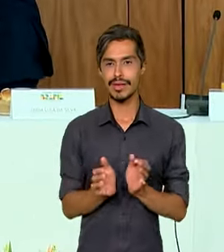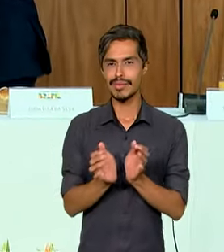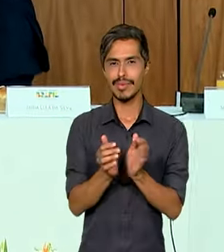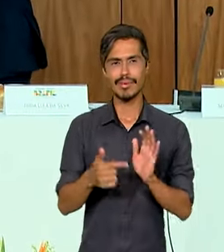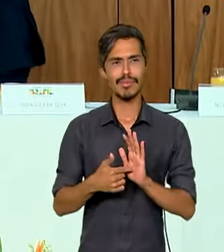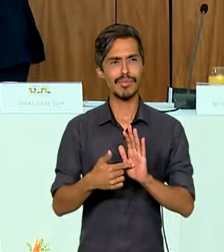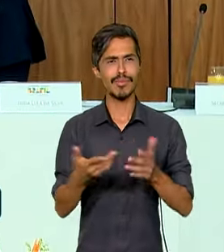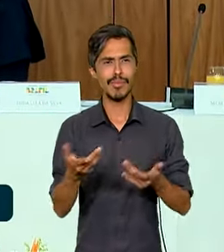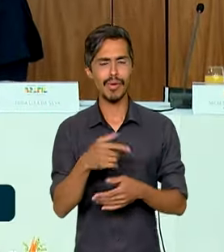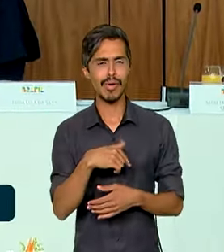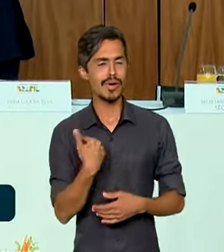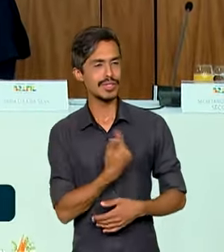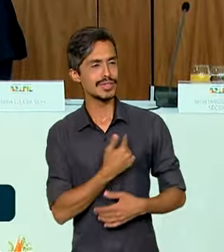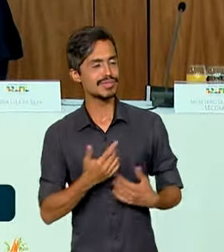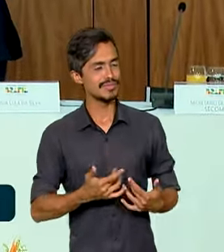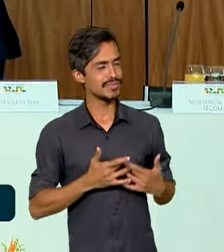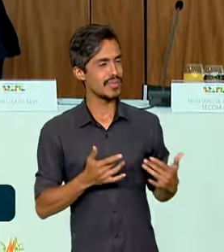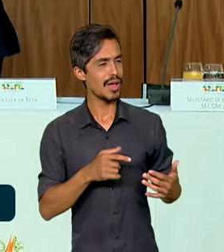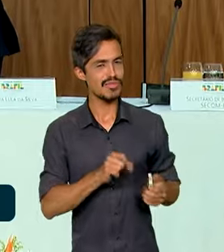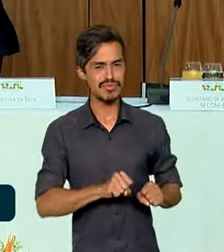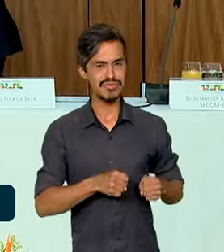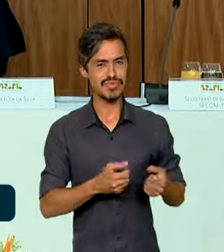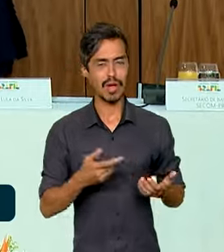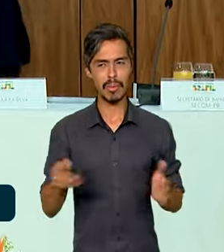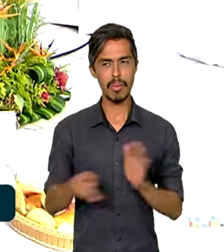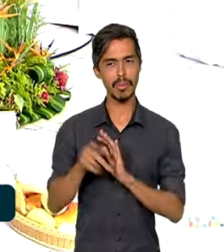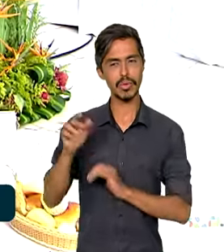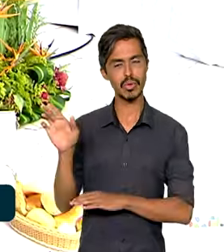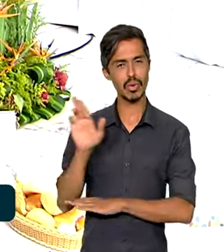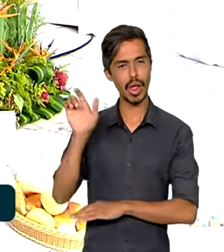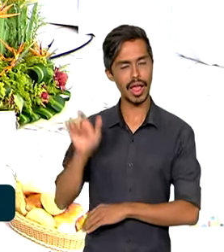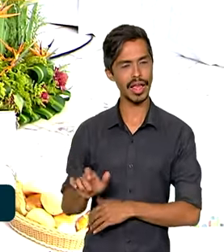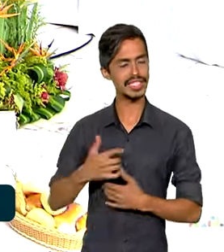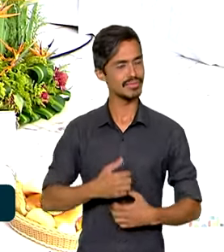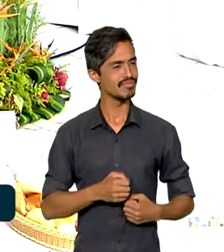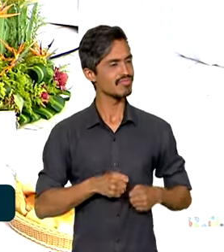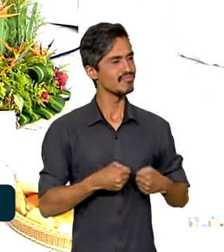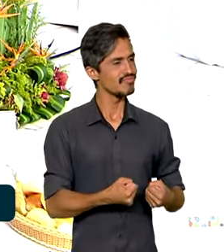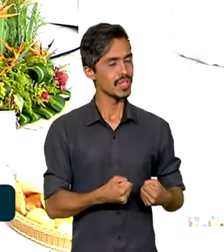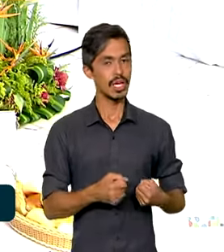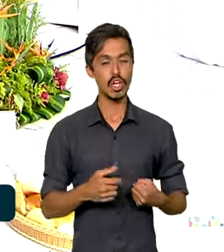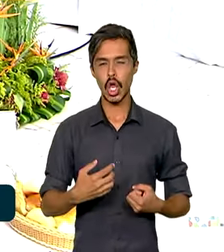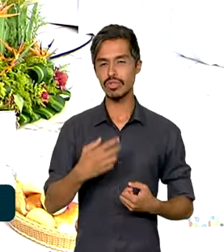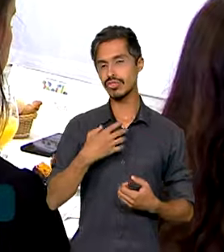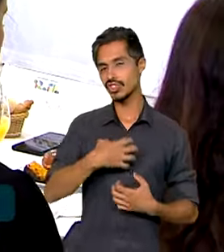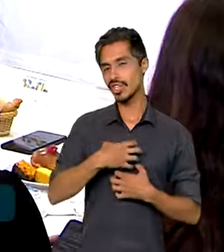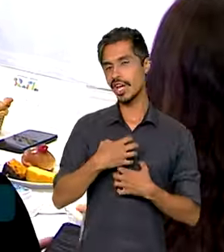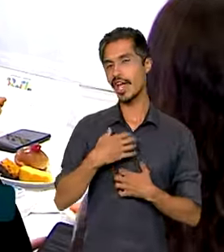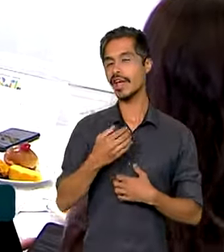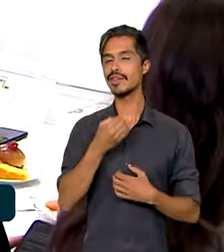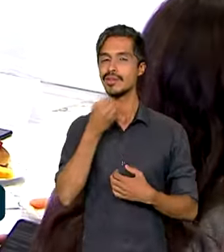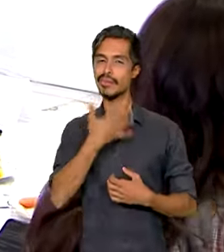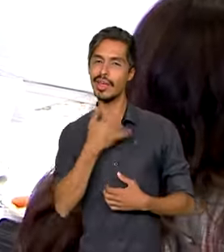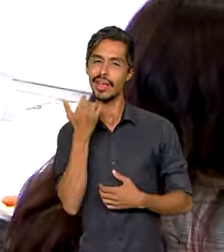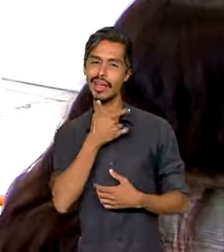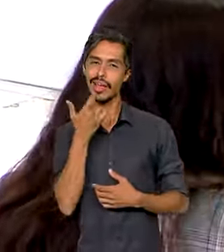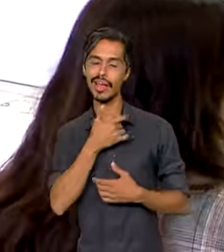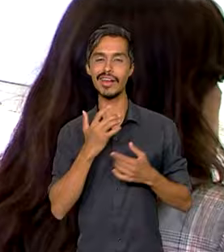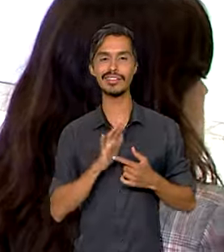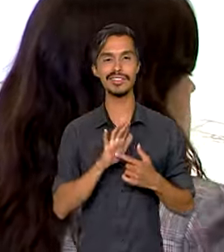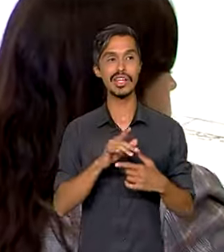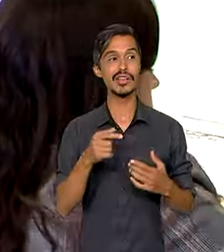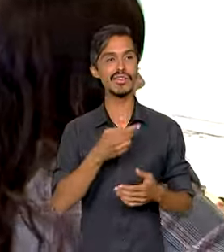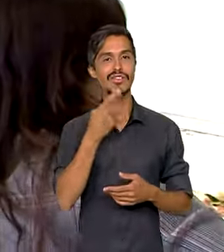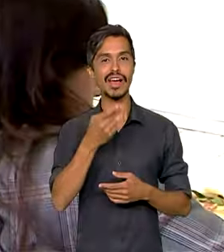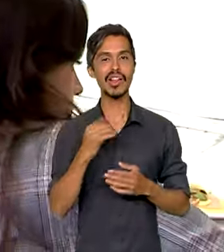muita disposição o presidente Luiz Inácio Lula da Silva começou a conversa de forma humorada e avisou os jornalistas